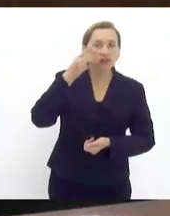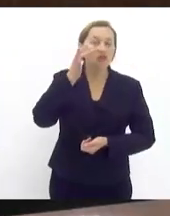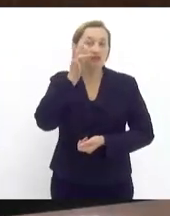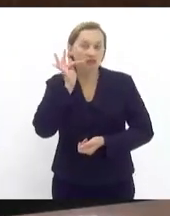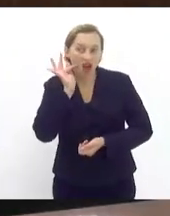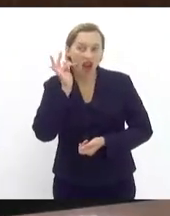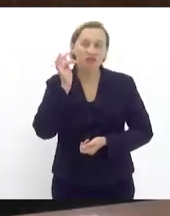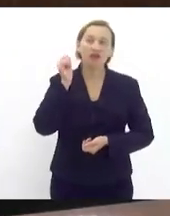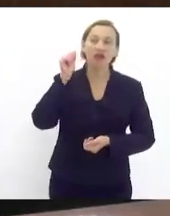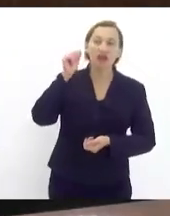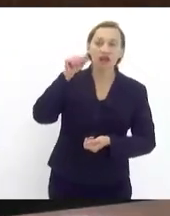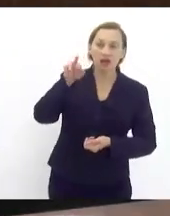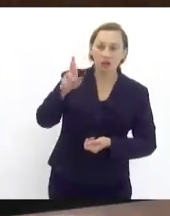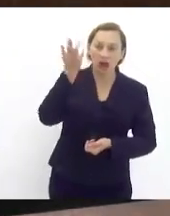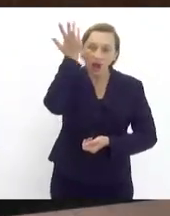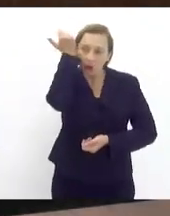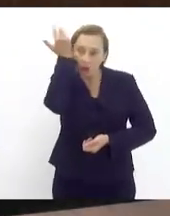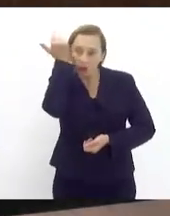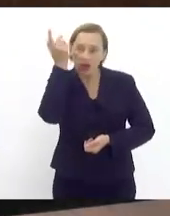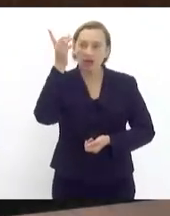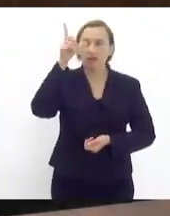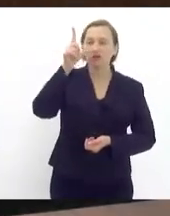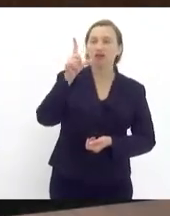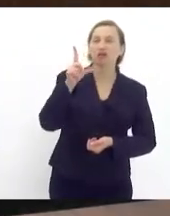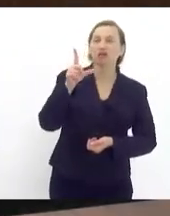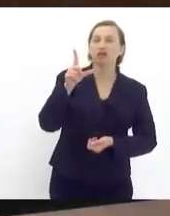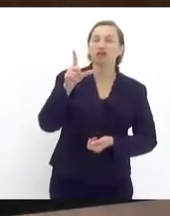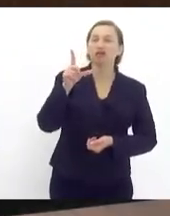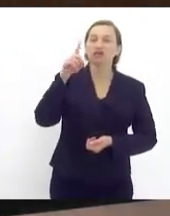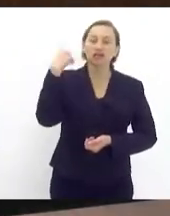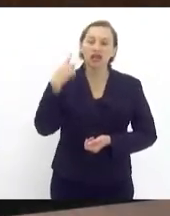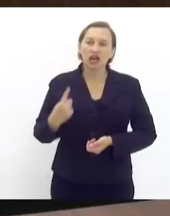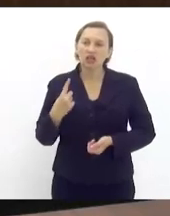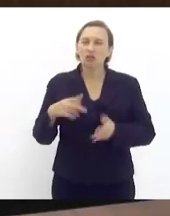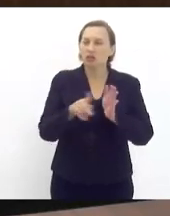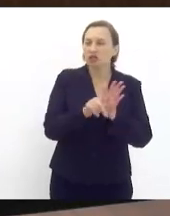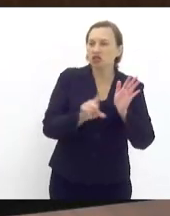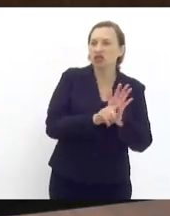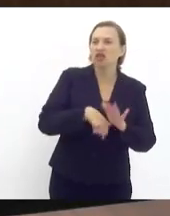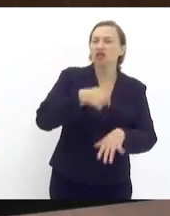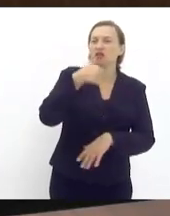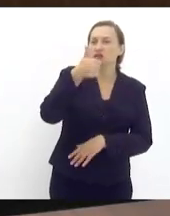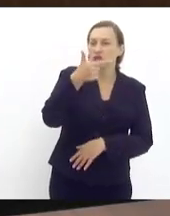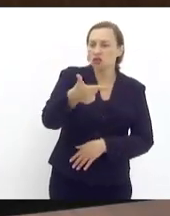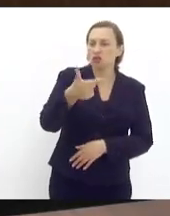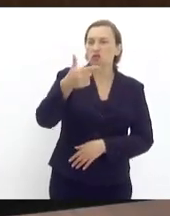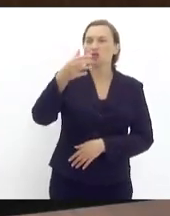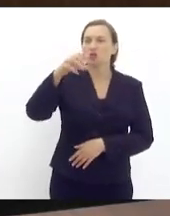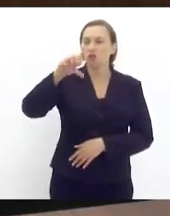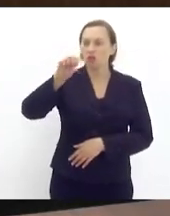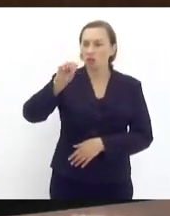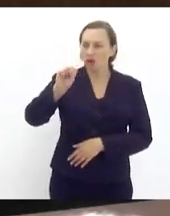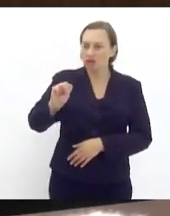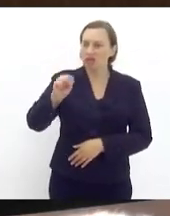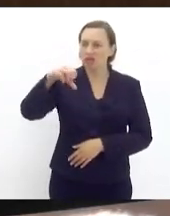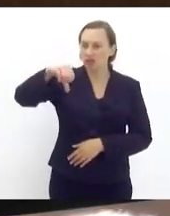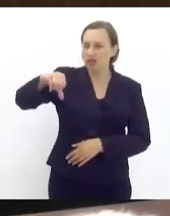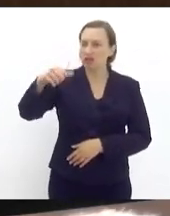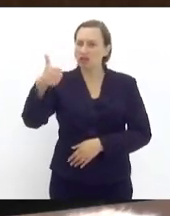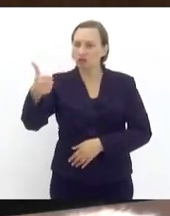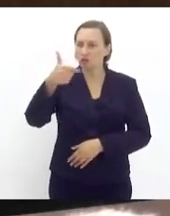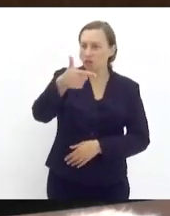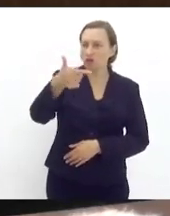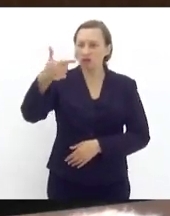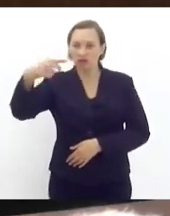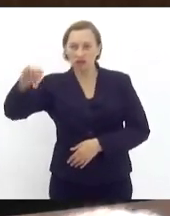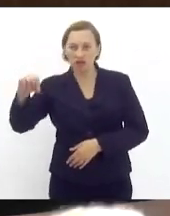Eleomar valdec carneiro e Dani Monteiro com um projeto de lei 2.891 de 2020 criando